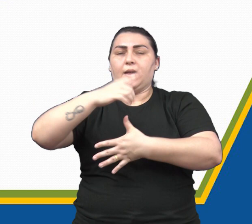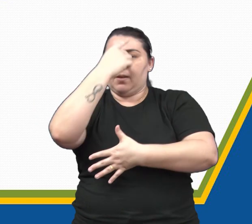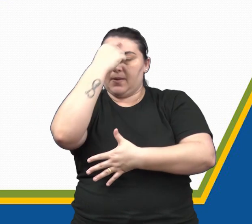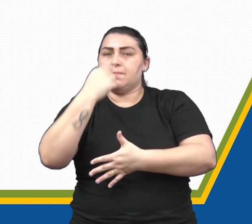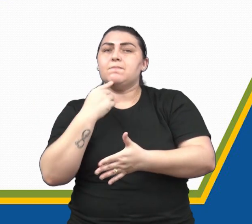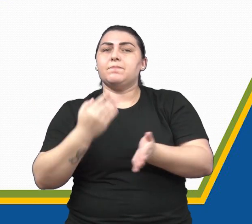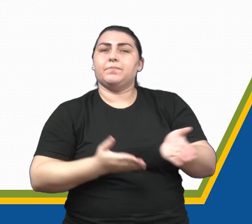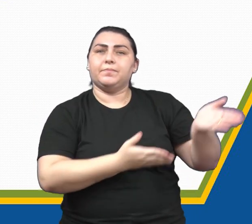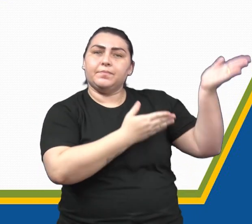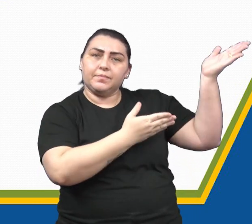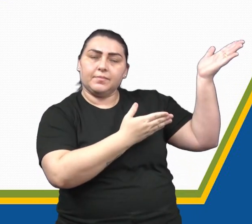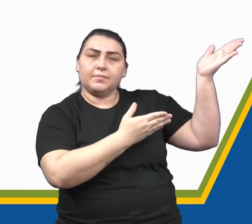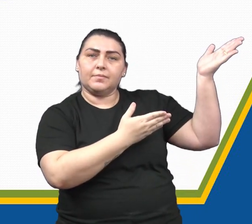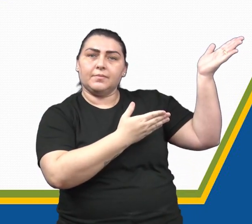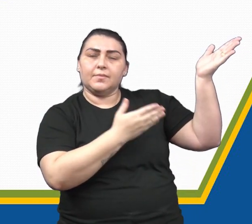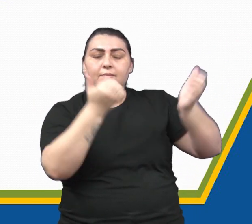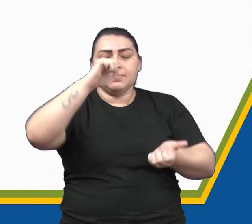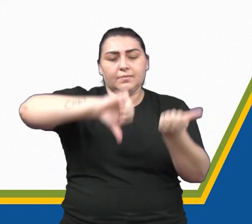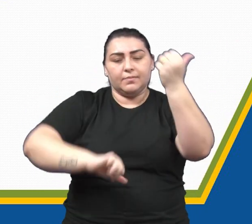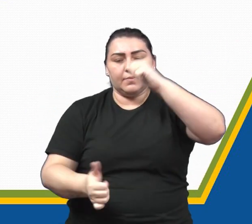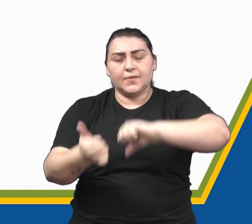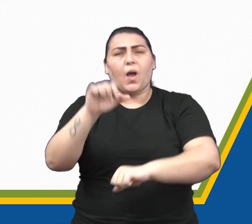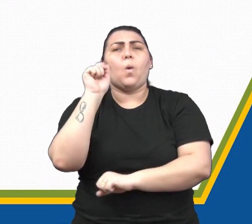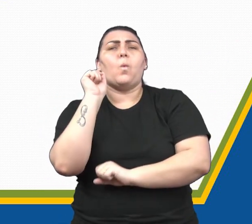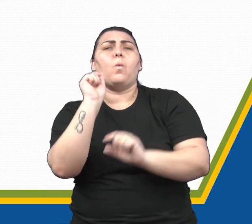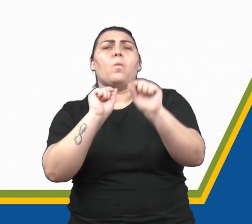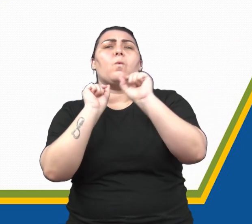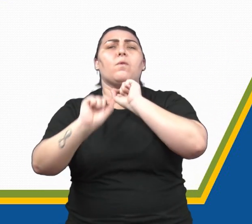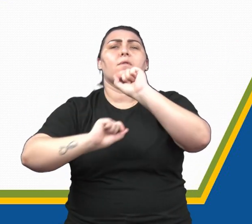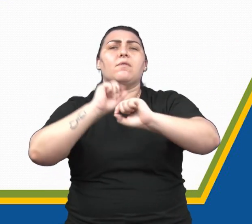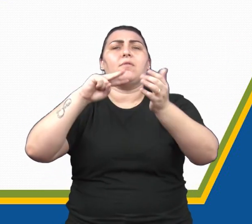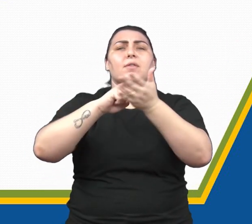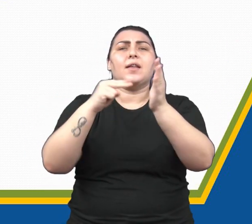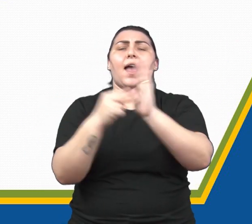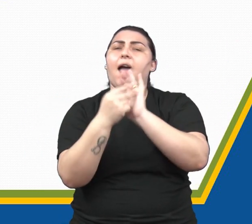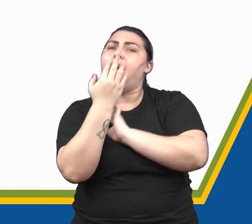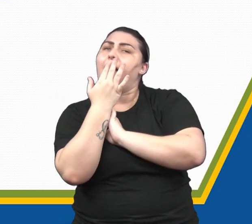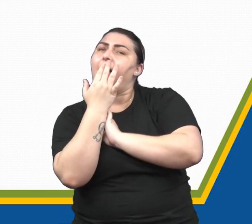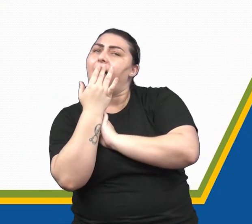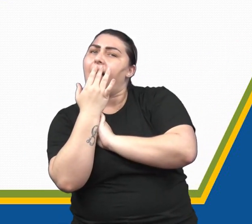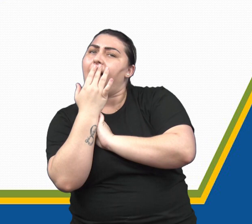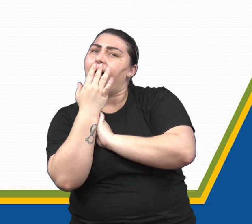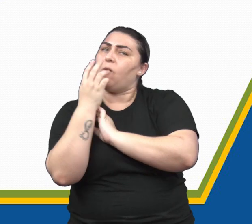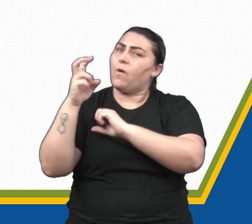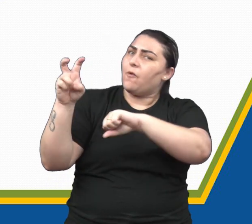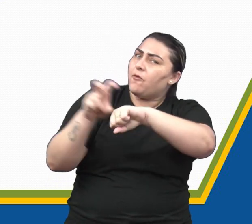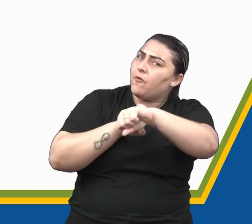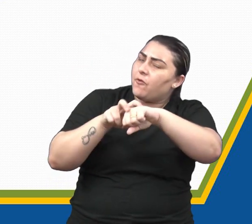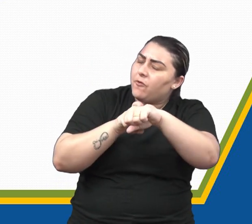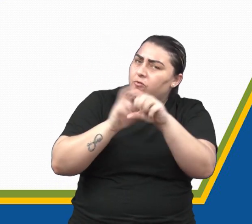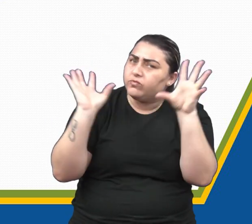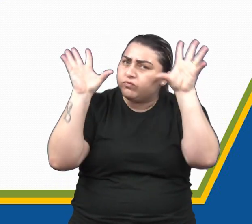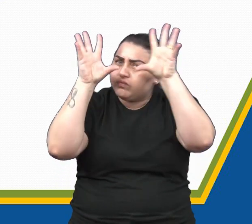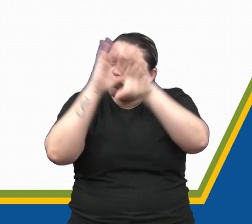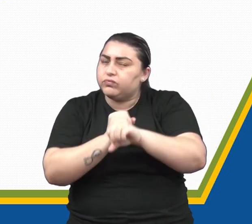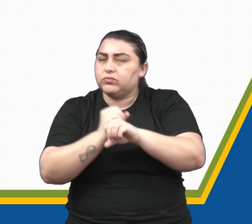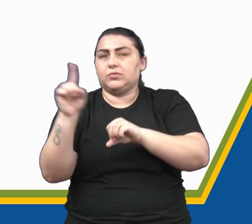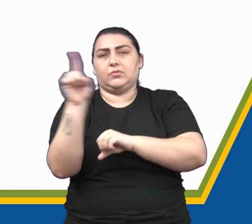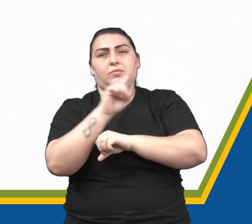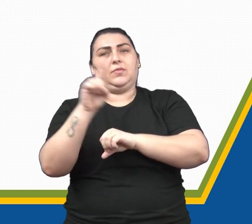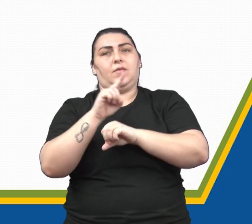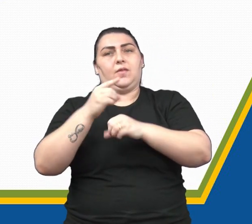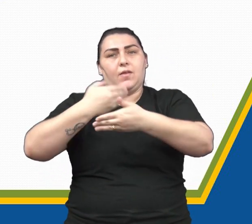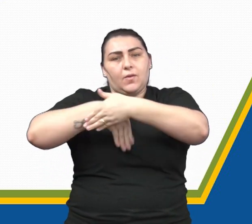vocês analisarem a ideia de tundra, tá? Vocês podem perceber que a coloração, ela não é um verde completo, como a gente é acostumado aqui